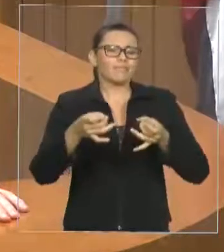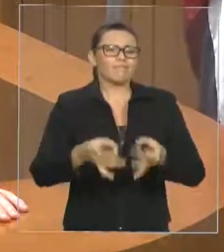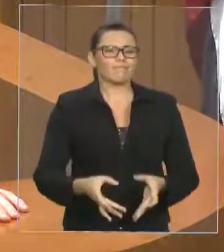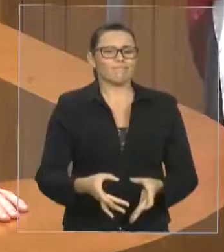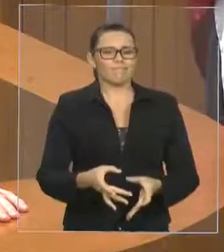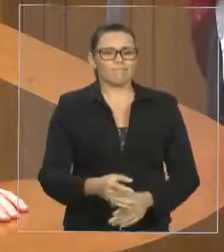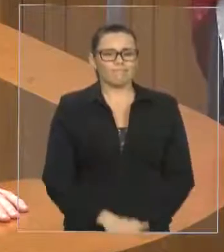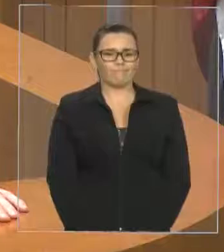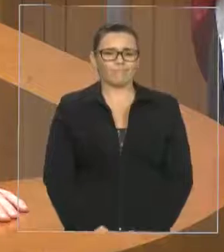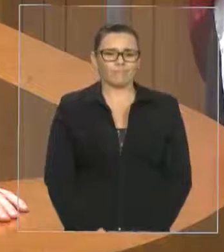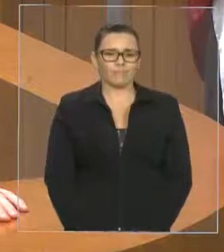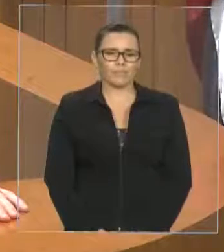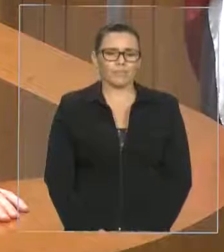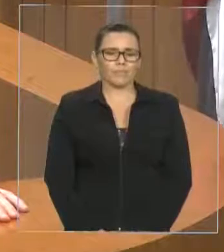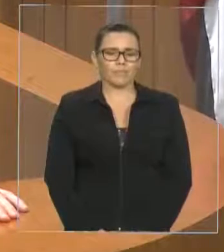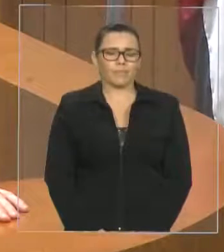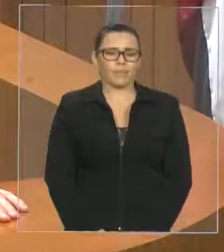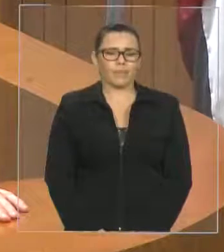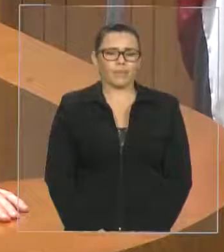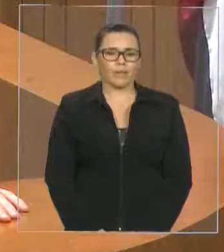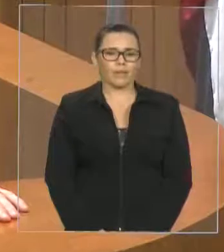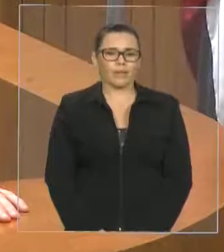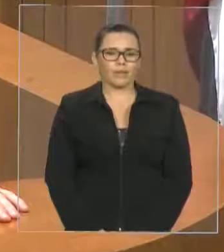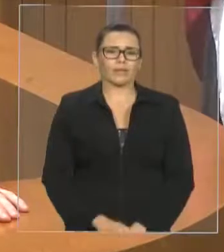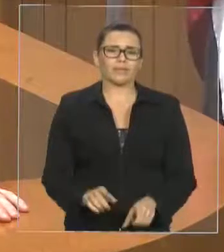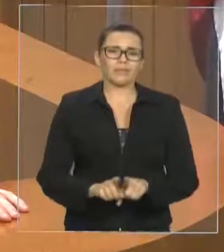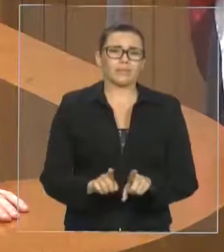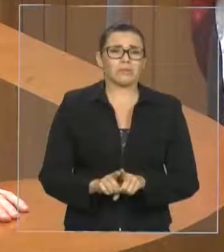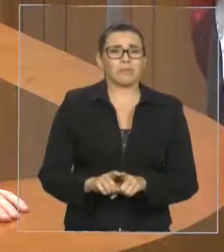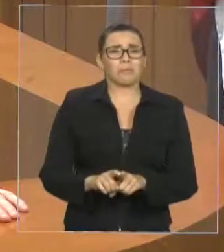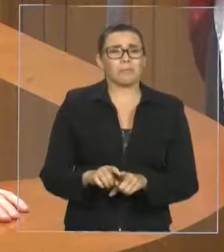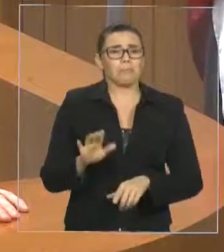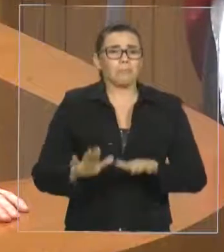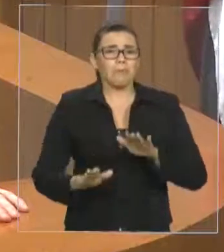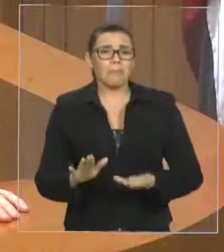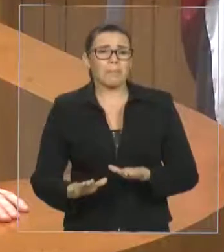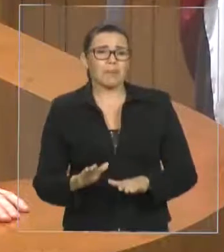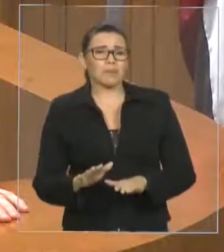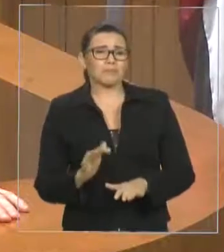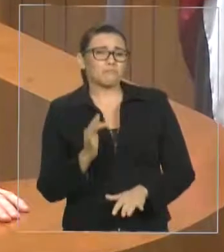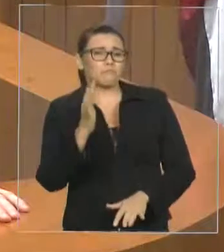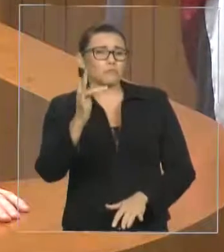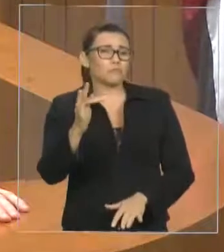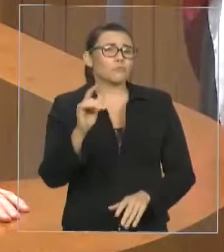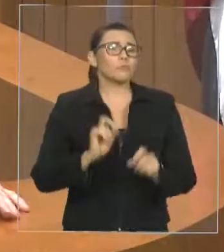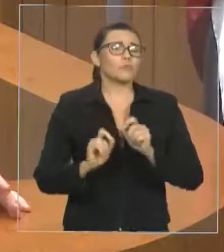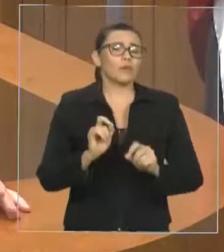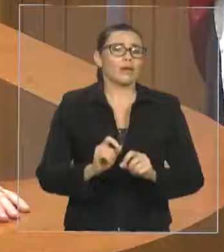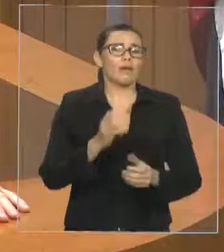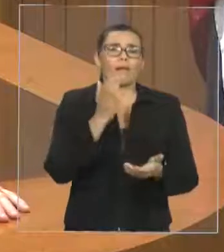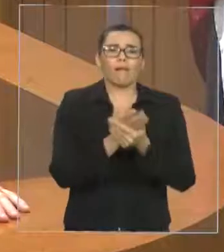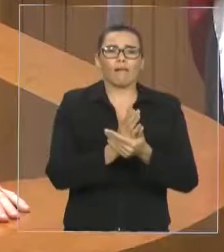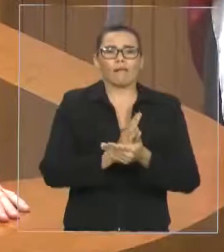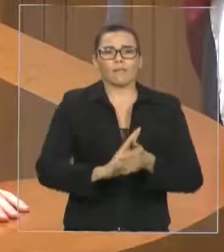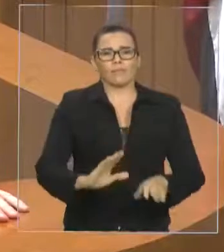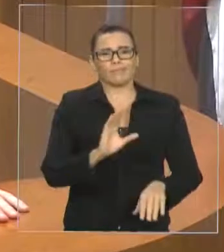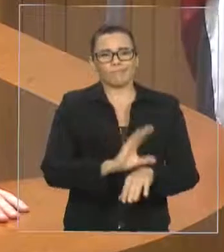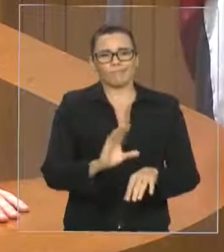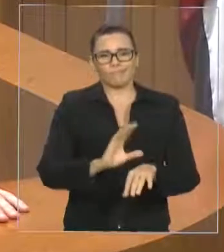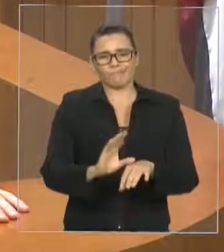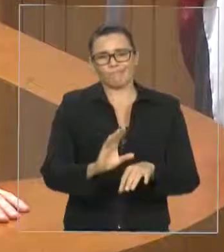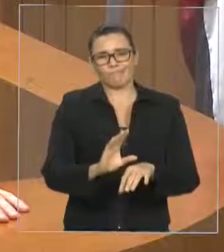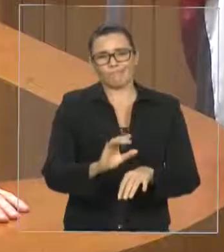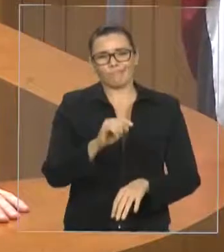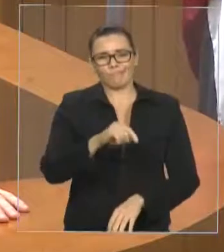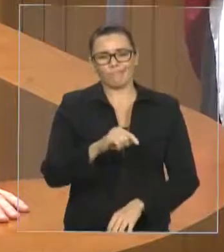de deixarem de funcionar naquela cidade com graves prejuízos nas mais